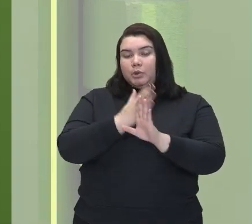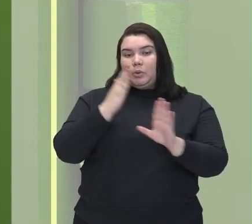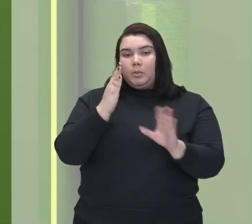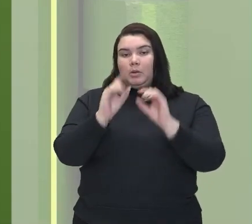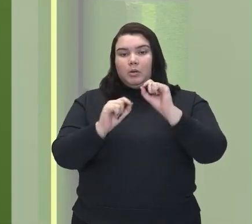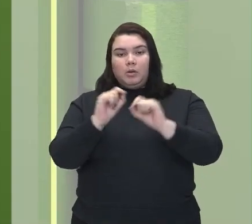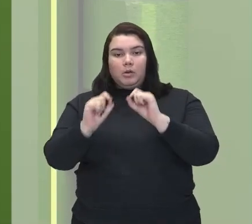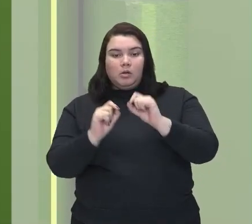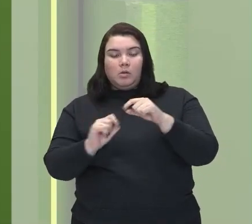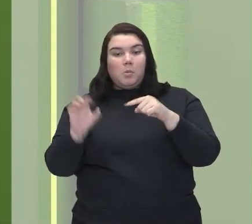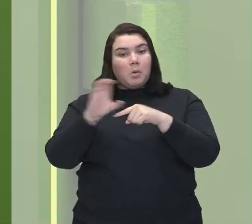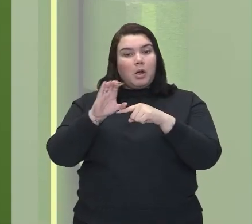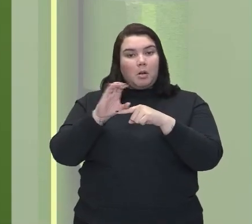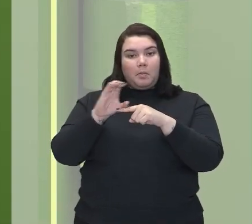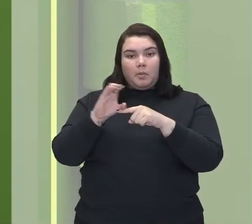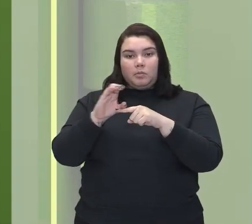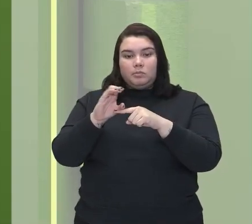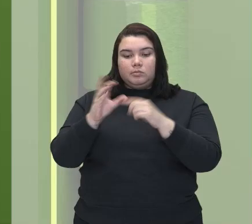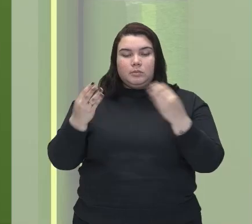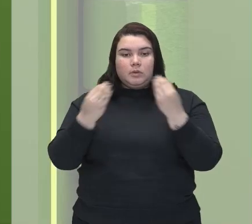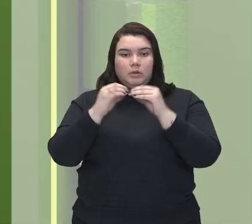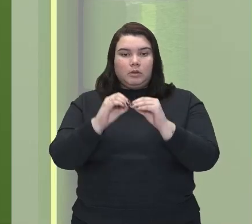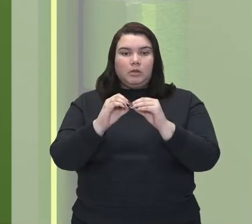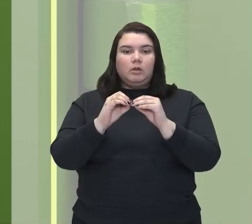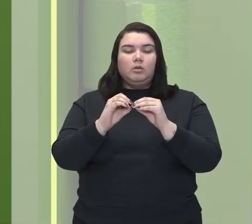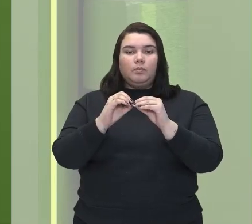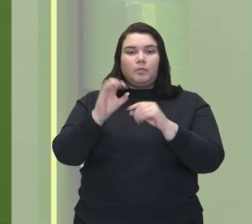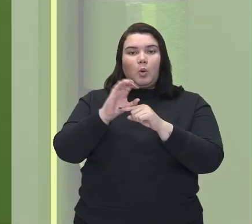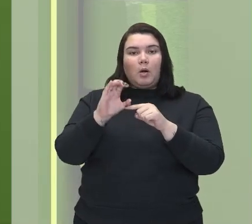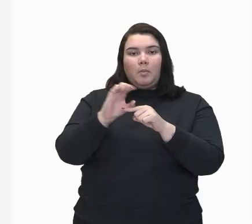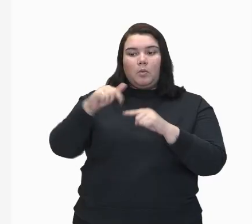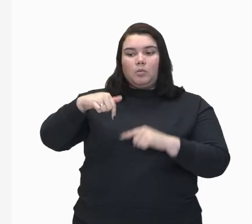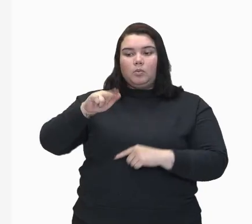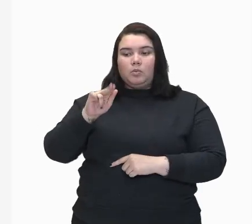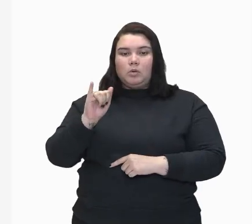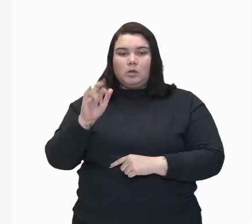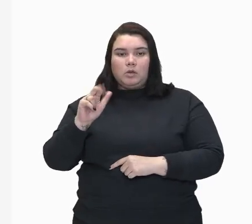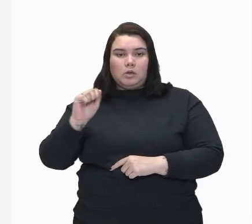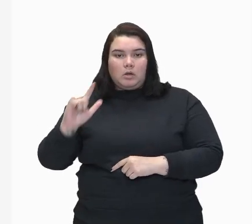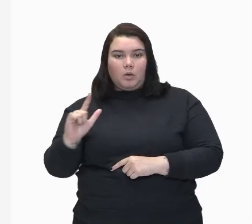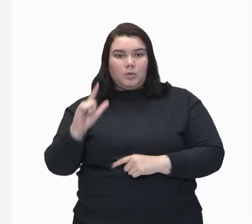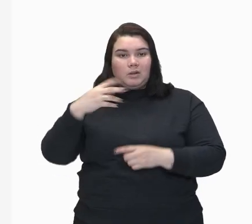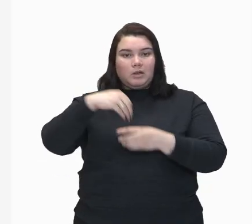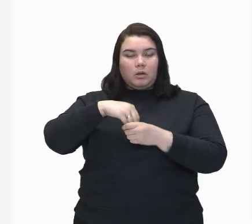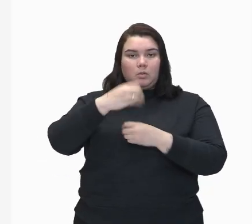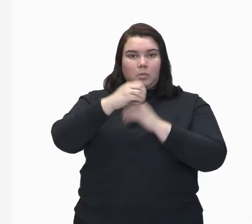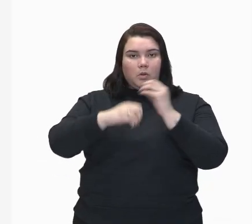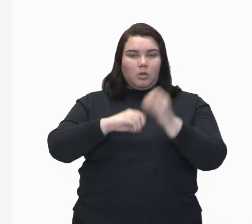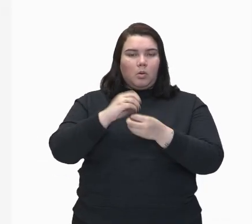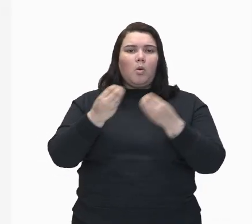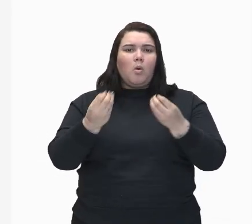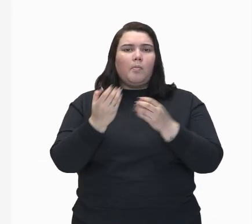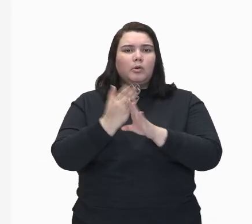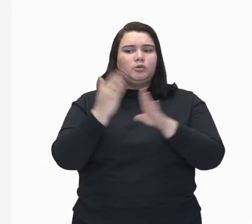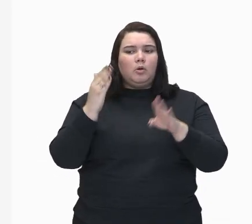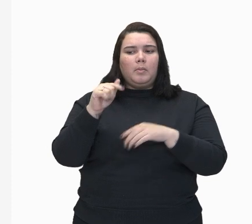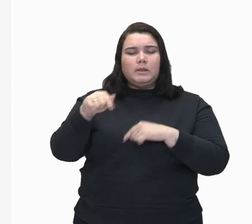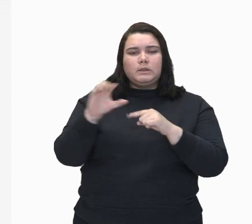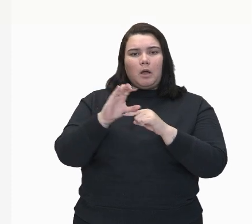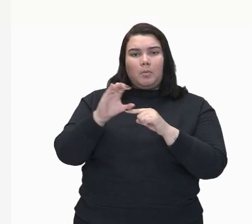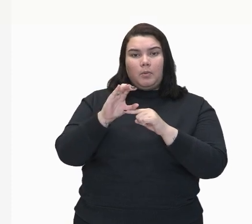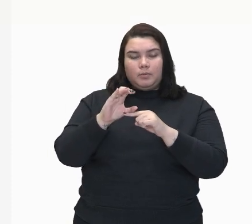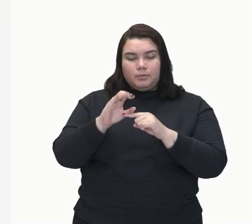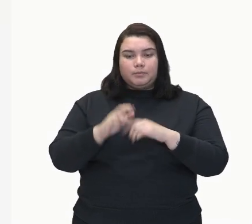um carbono quiral em uma molécula. Como é que a gente identifica? Vamos ver. Então, a identificação do carbono quiral. Temos